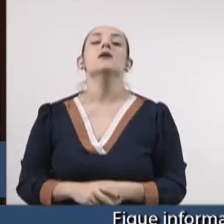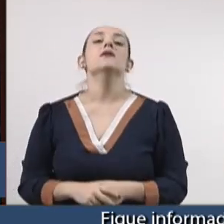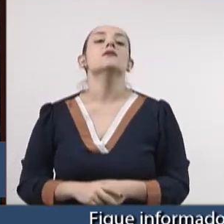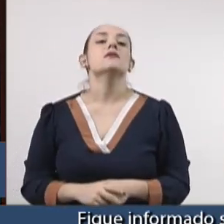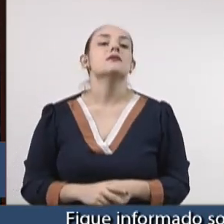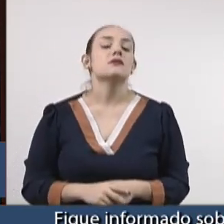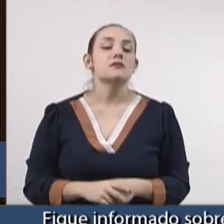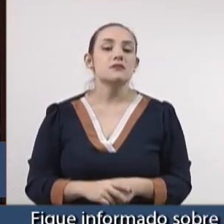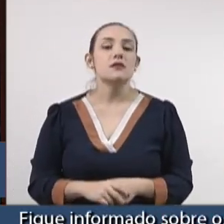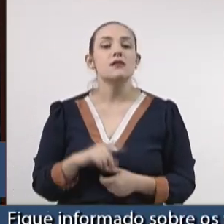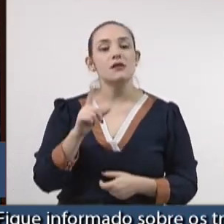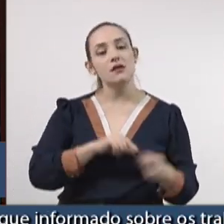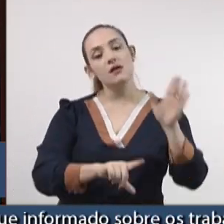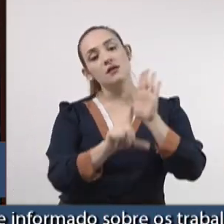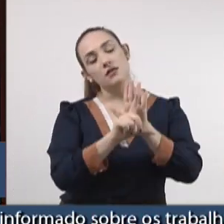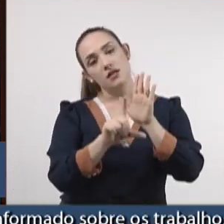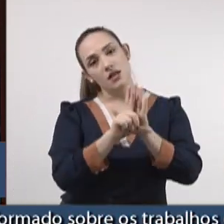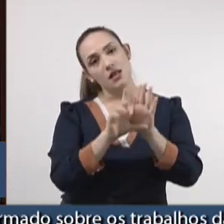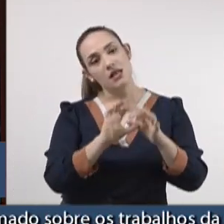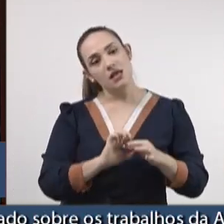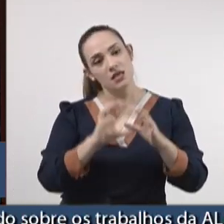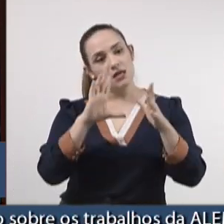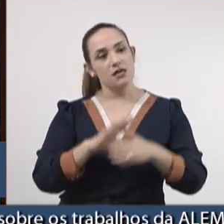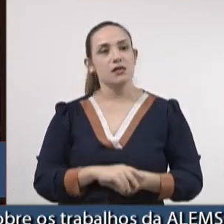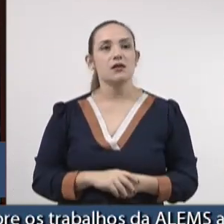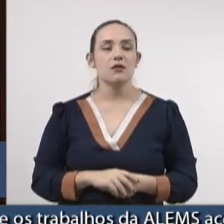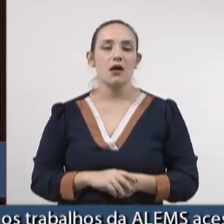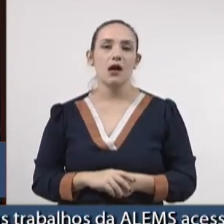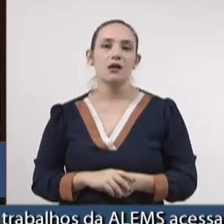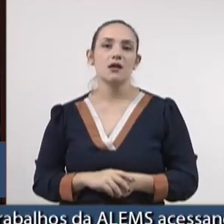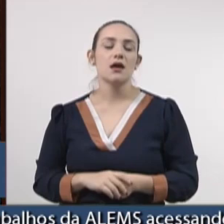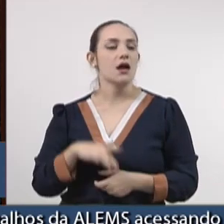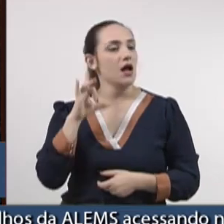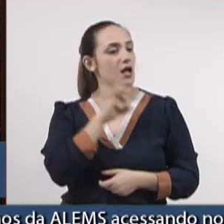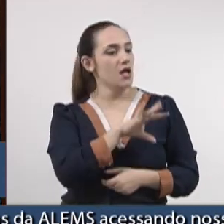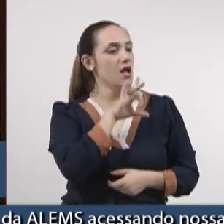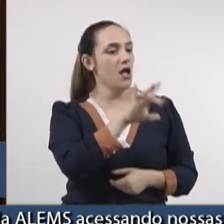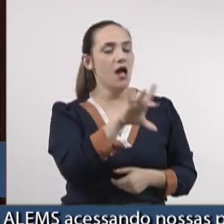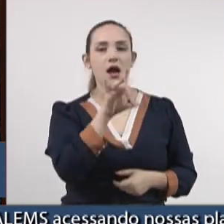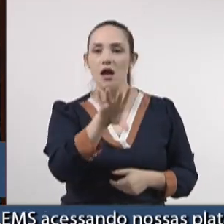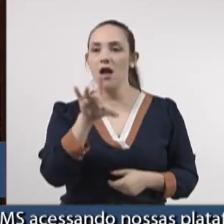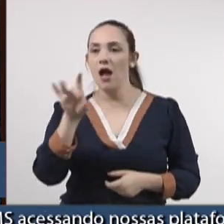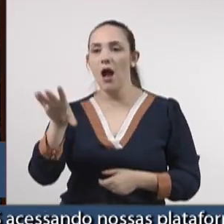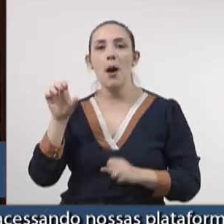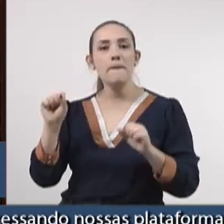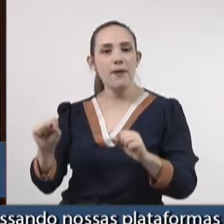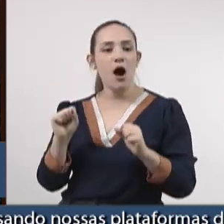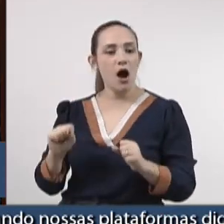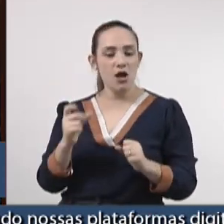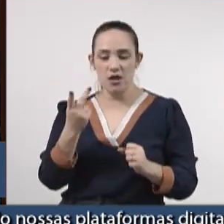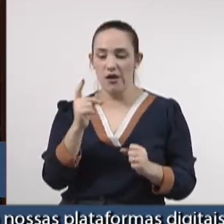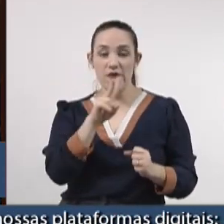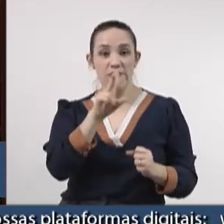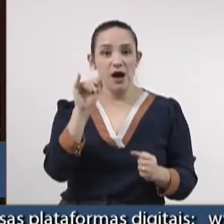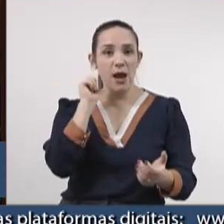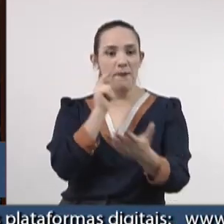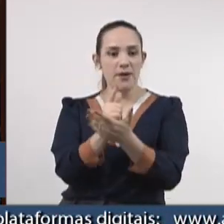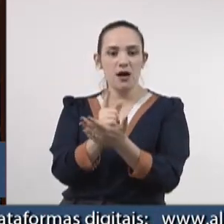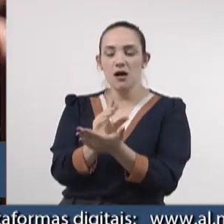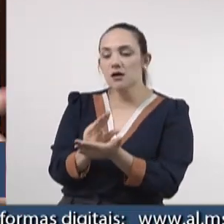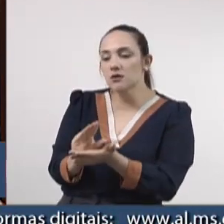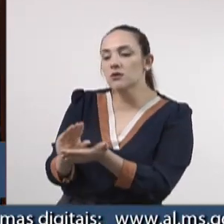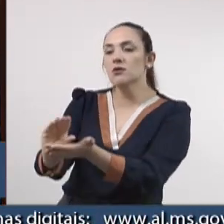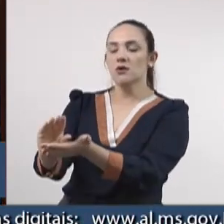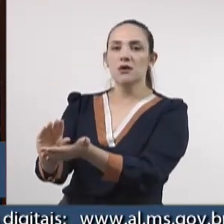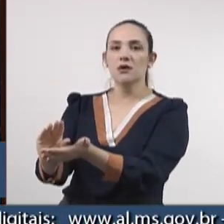que a lei permite que cada um de nós faça a destinação de parte do seu imposto